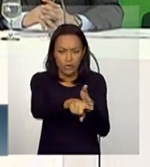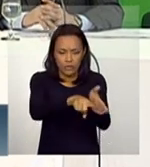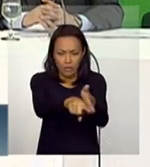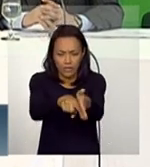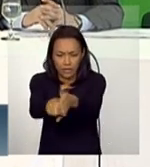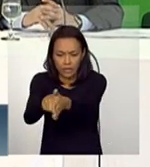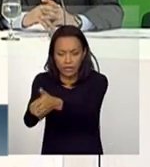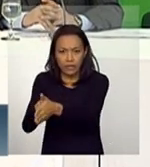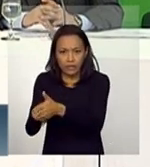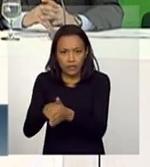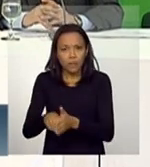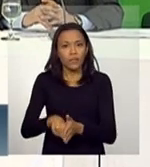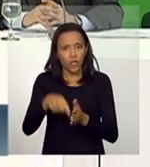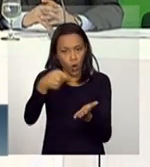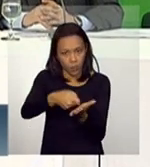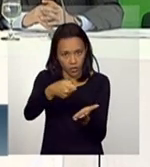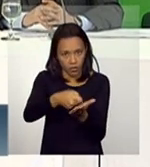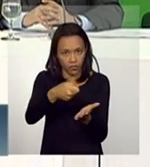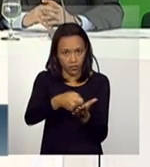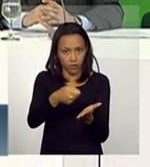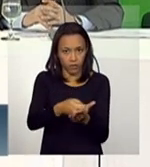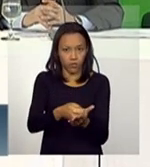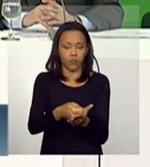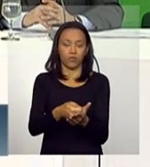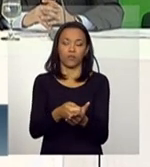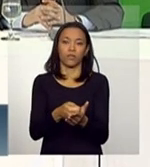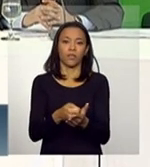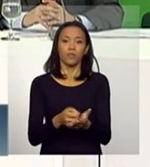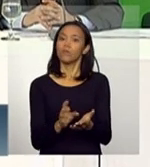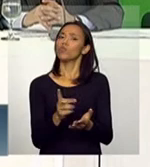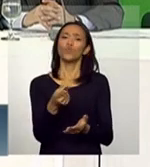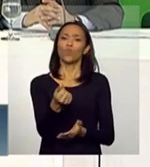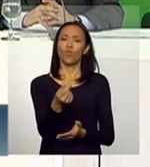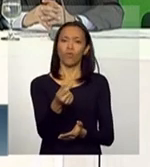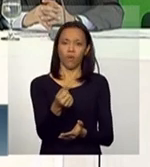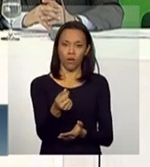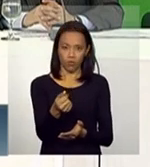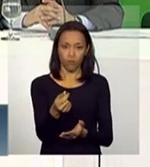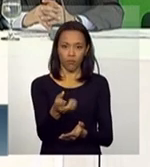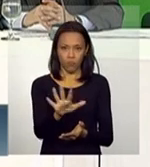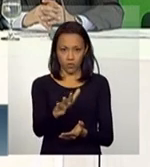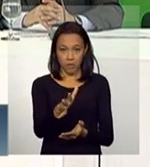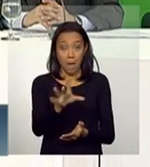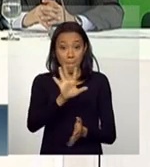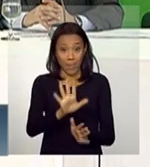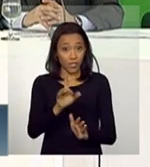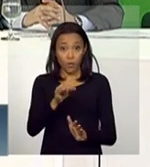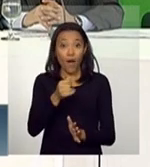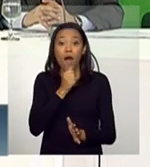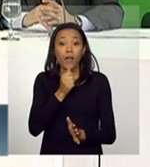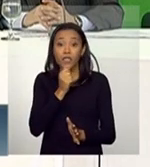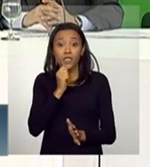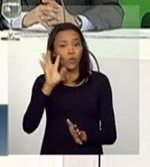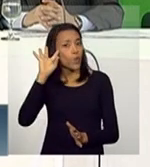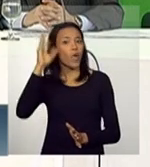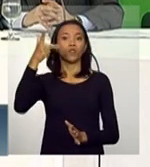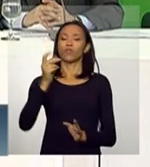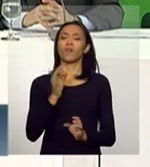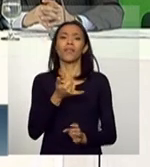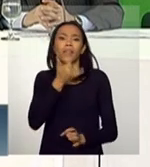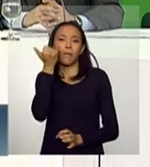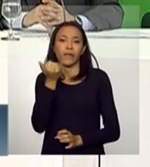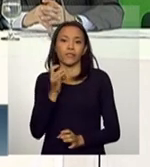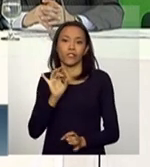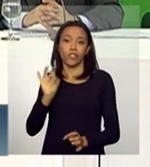fase de pesquisa, traduzidas num valor financeiro. Mas não é pré-definido nada. Dependerá de cada